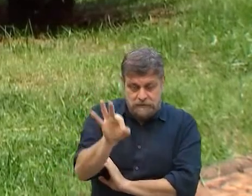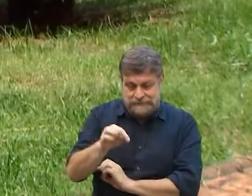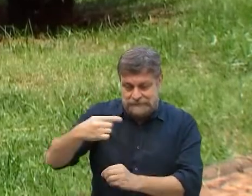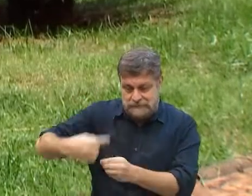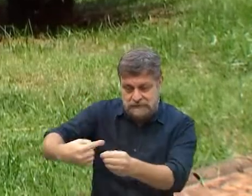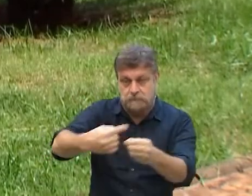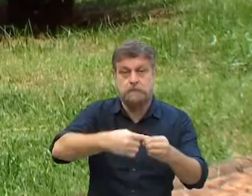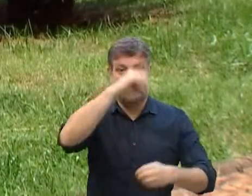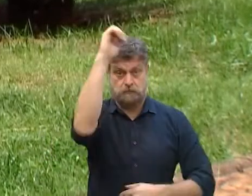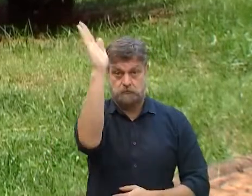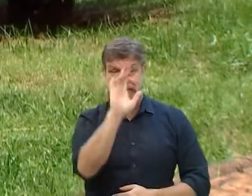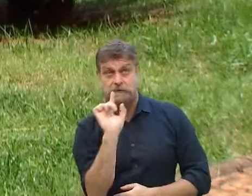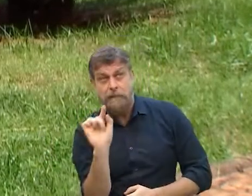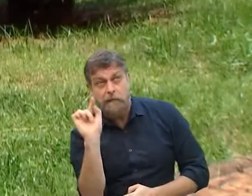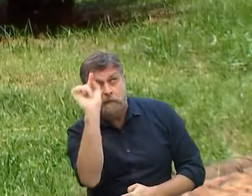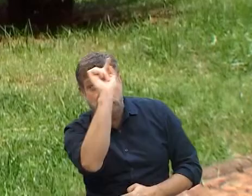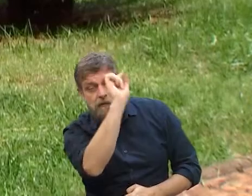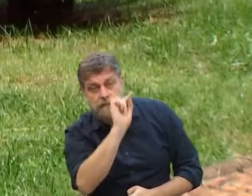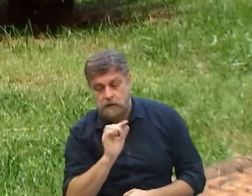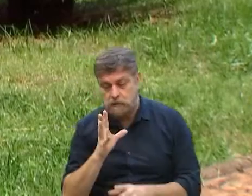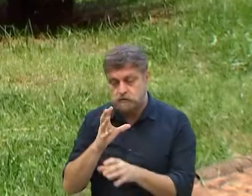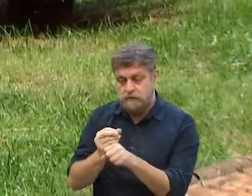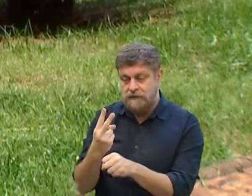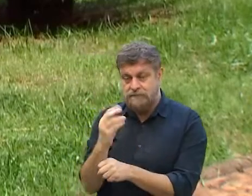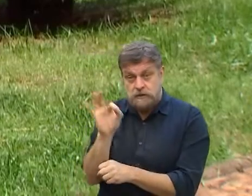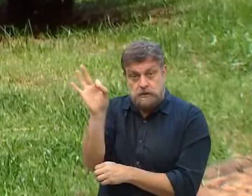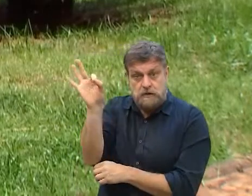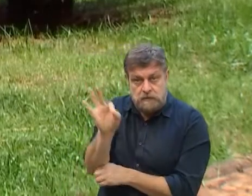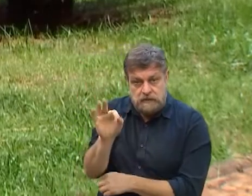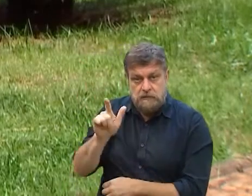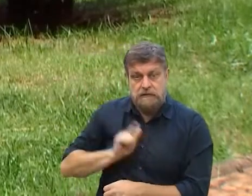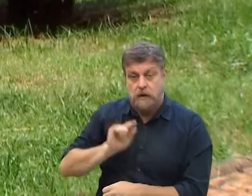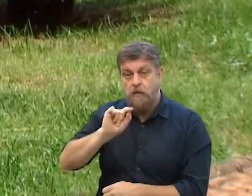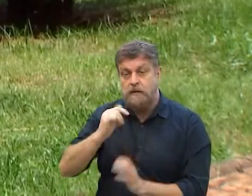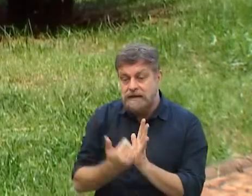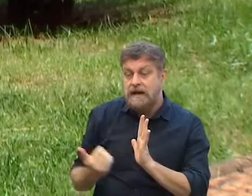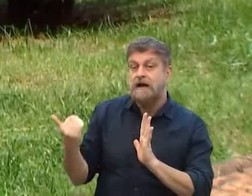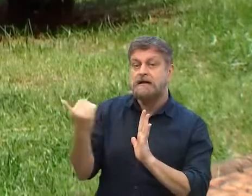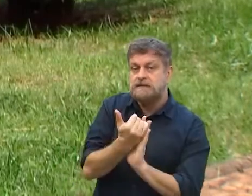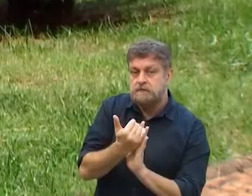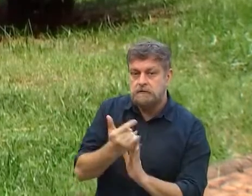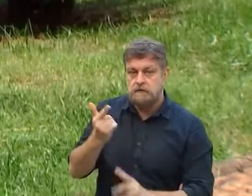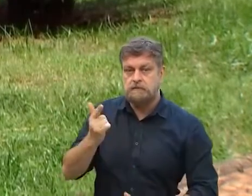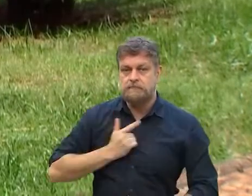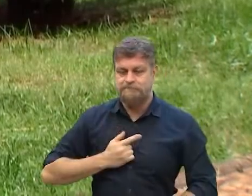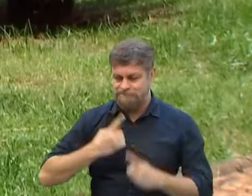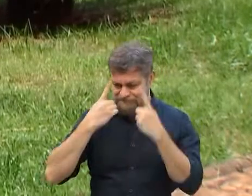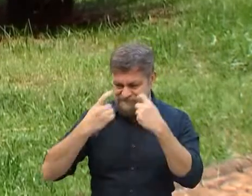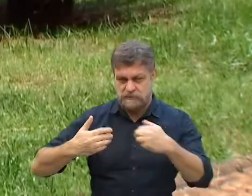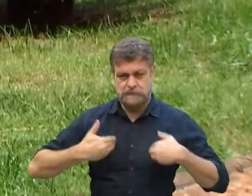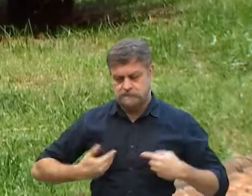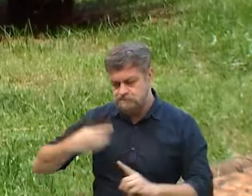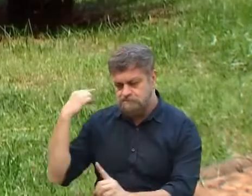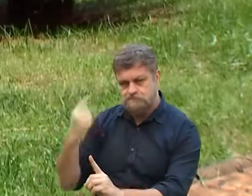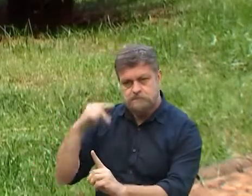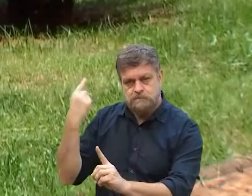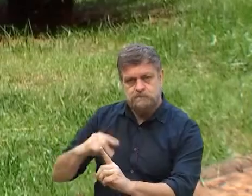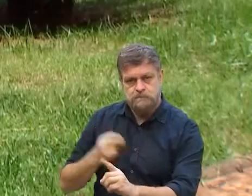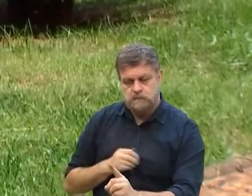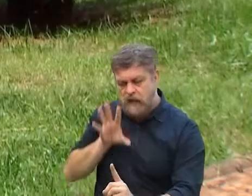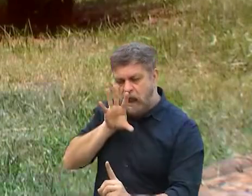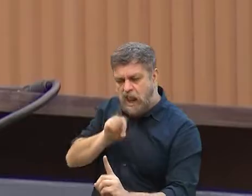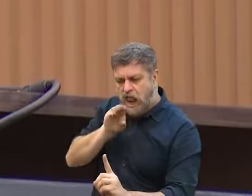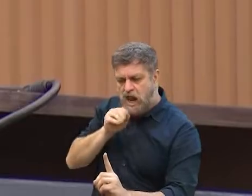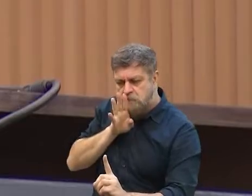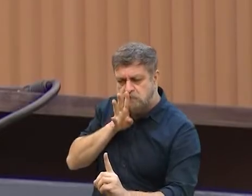41,9% dos municípios brasileiros. Em mais de 20% deles, o que mais cresceu foram casos de agressão física e